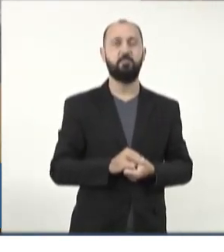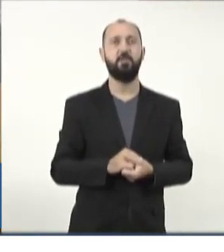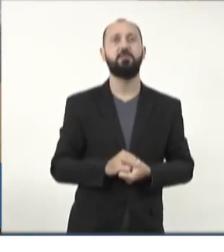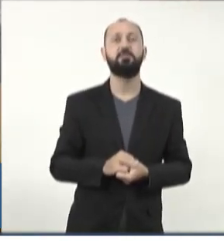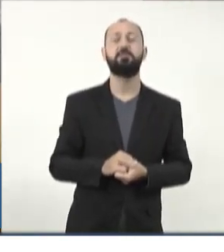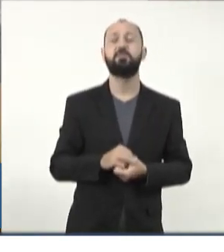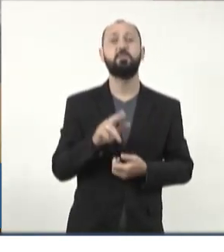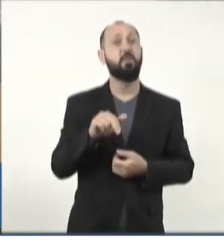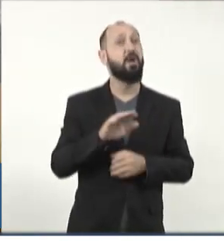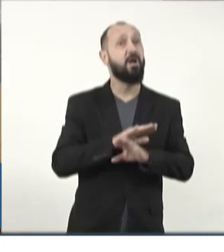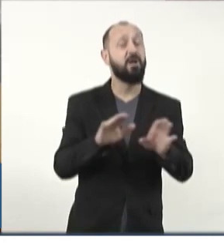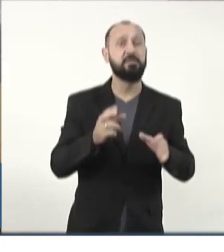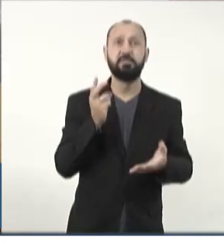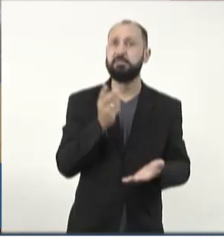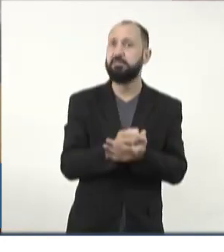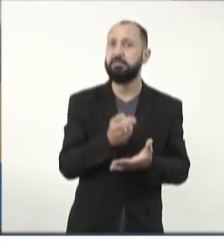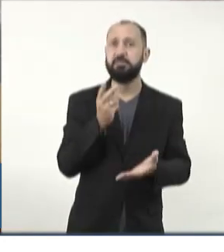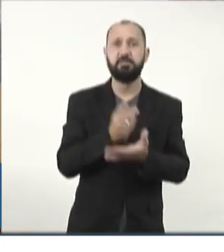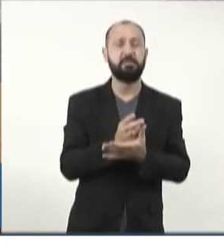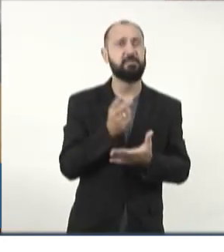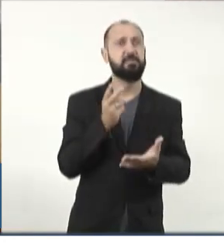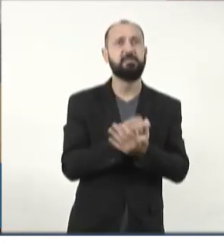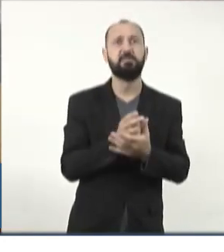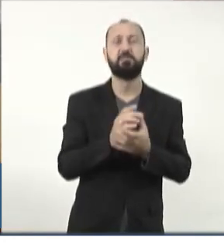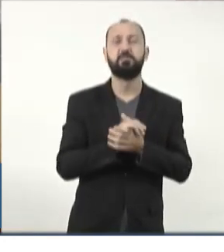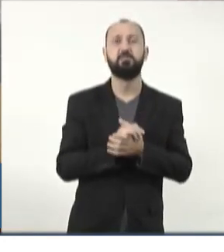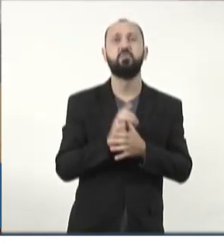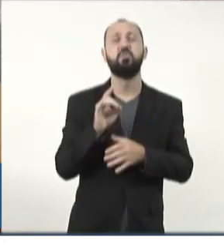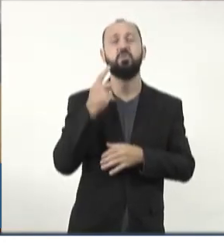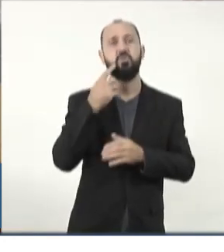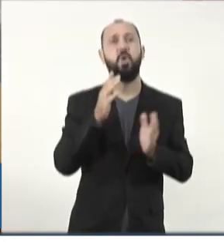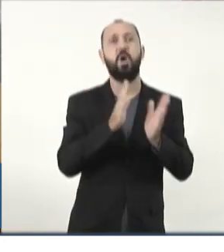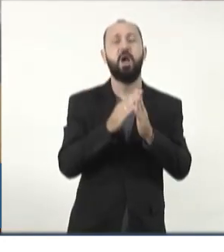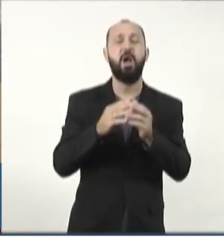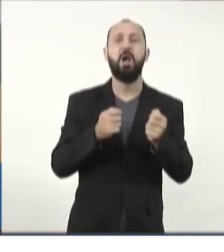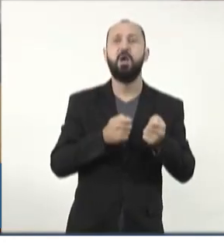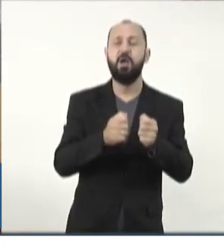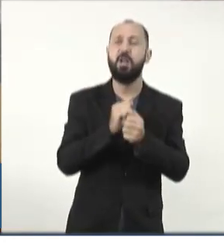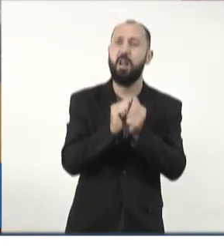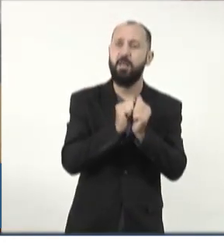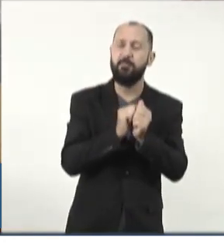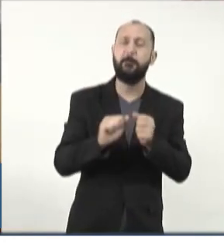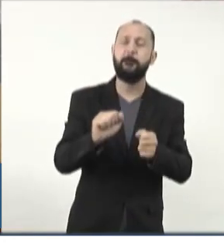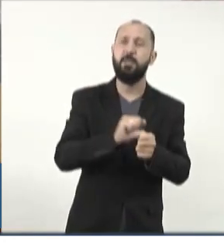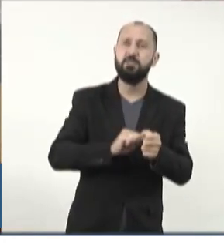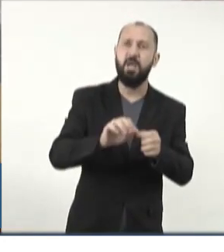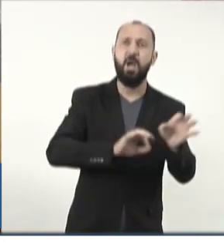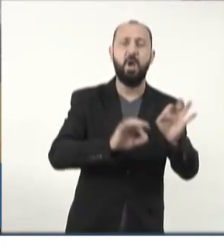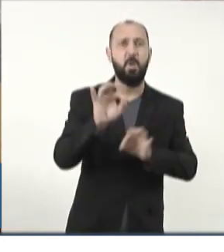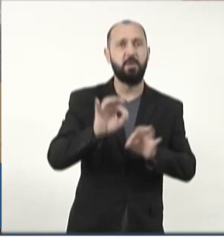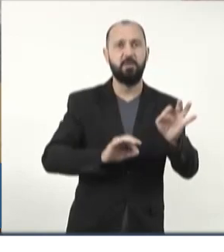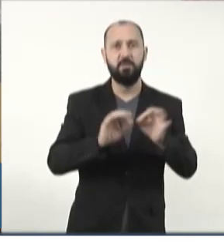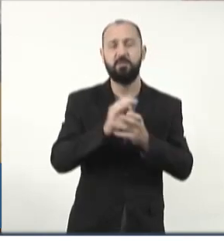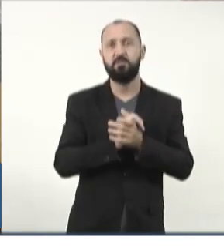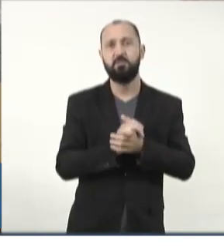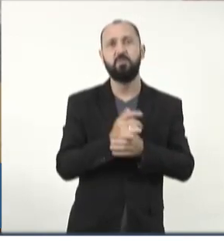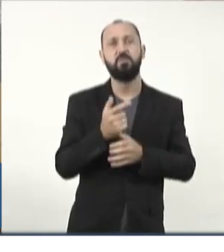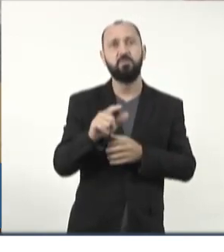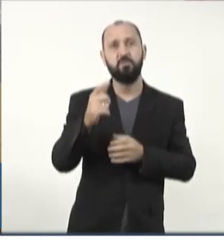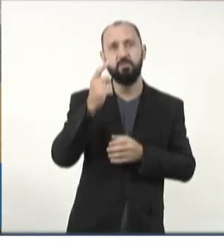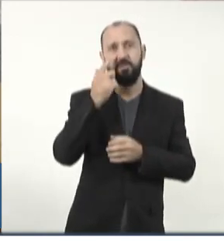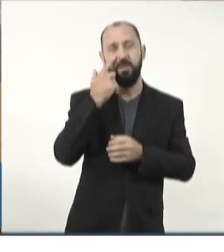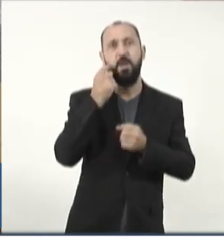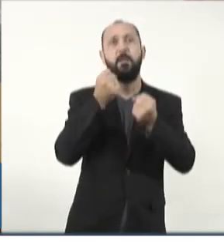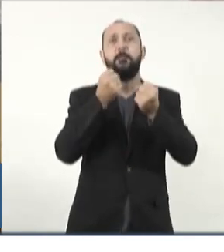Não acaba, não é? É sem fim, gente. E não é só o serviço doméstico, lavar, passar, cozinhar, organizar. É o resto, é